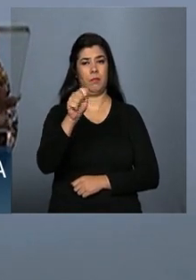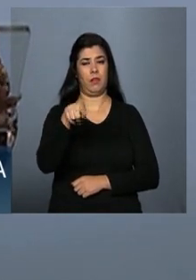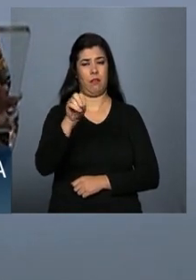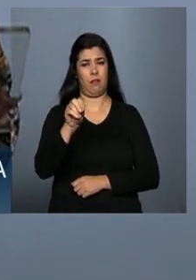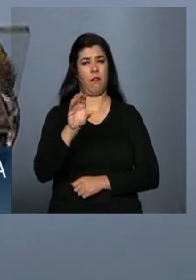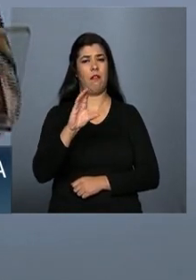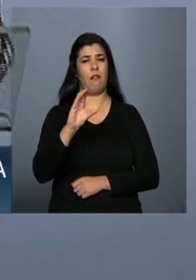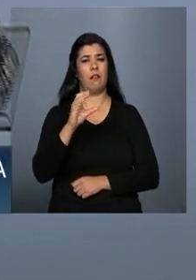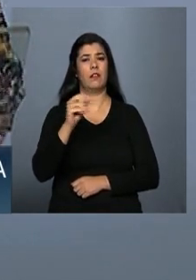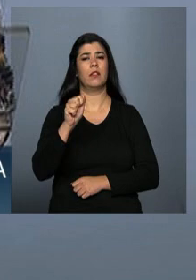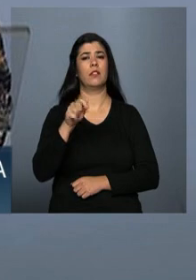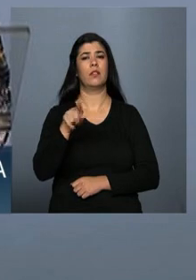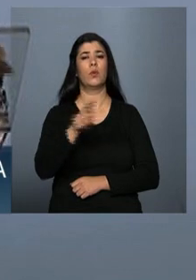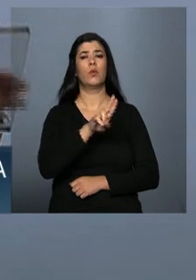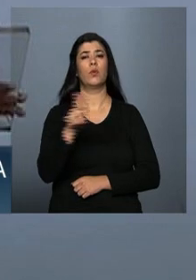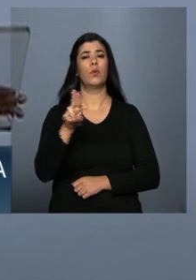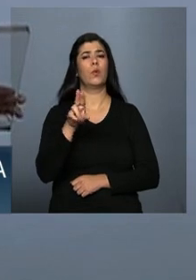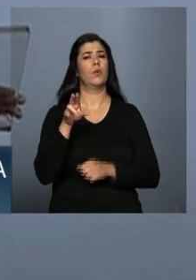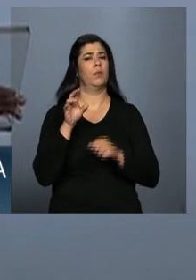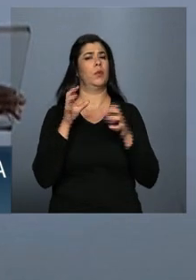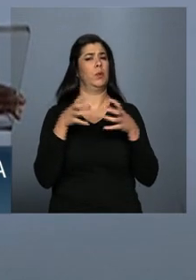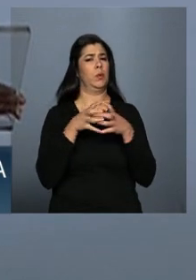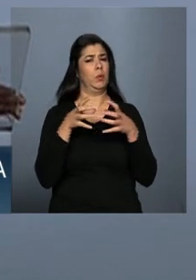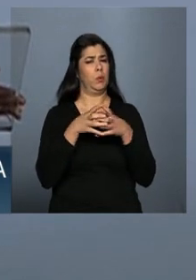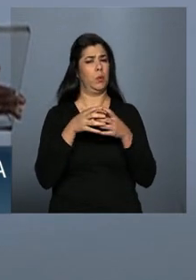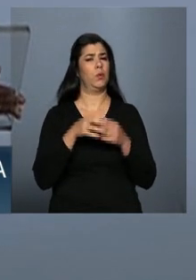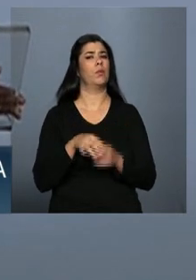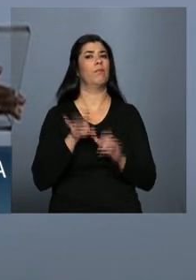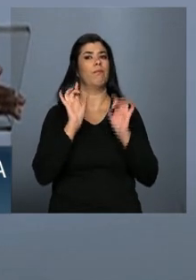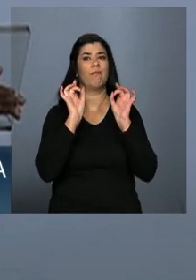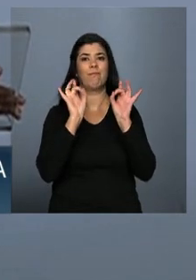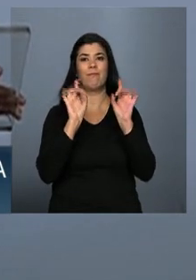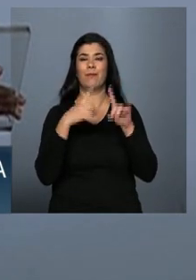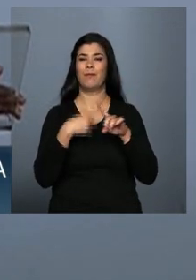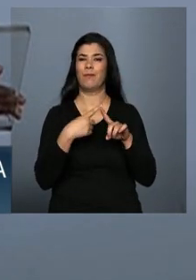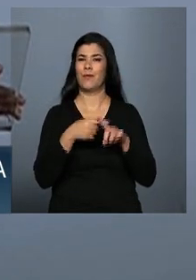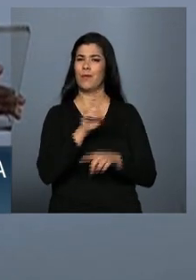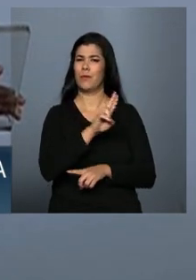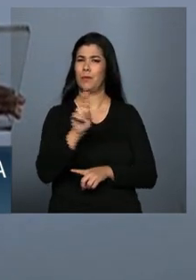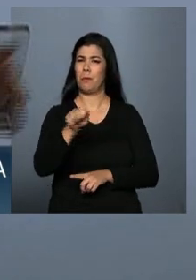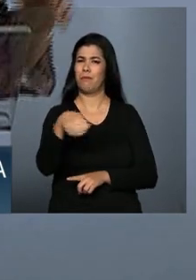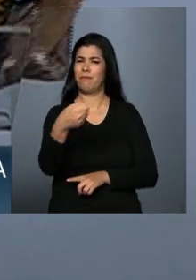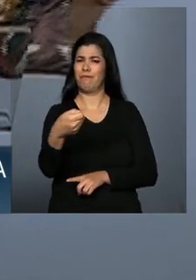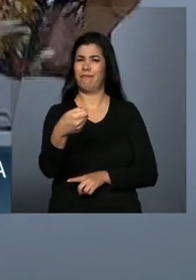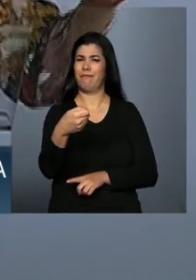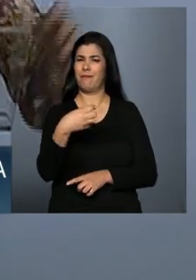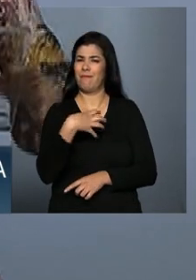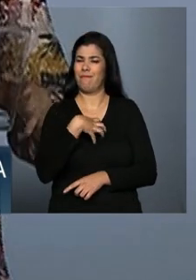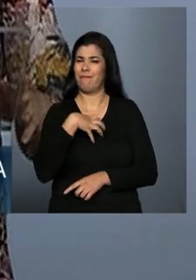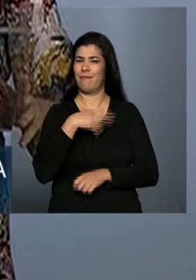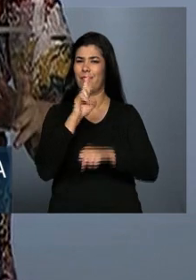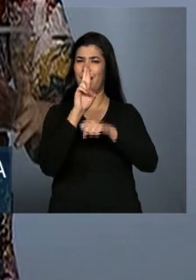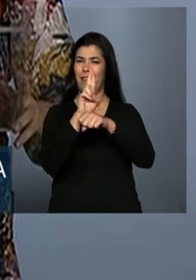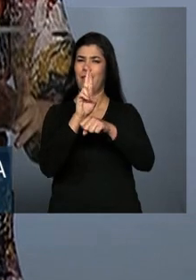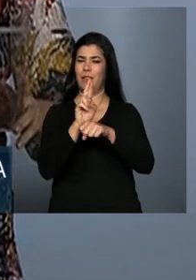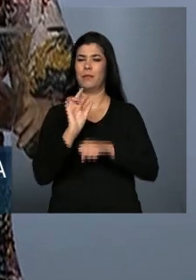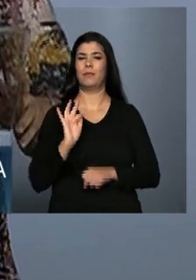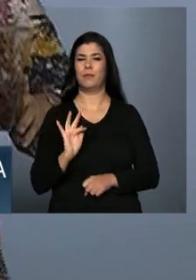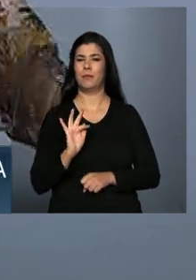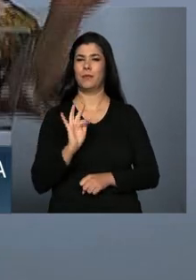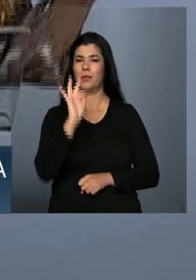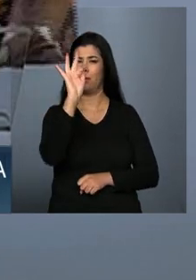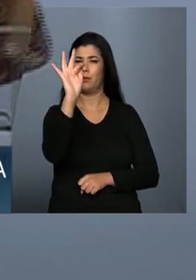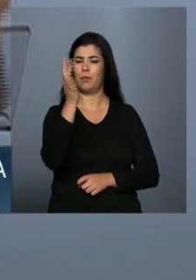especial, como o nome diz, esperança. Mas esperança, como disse aqui